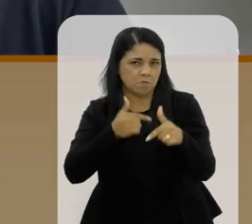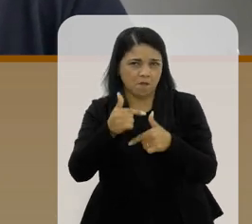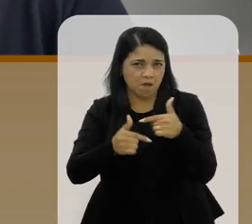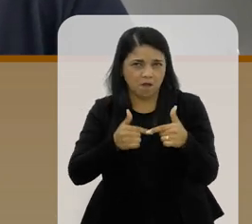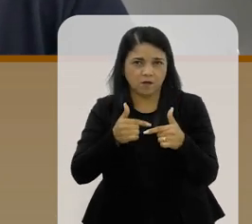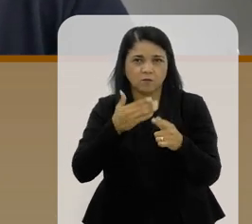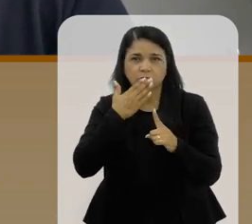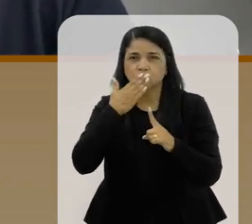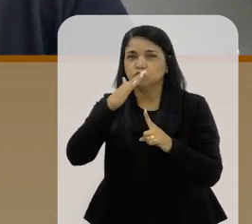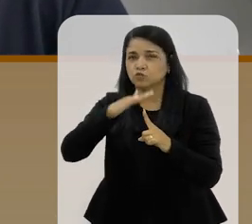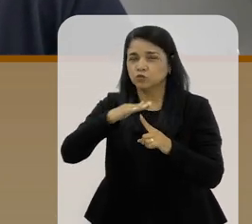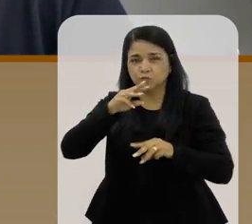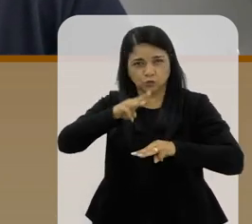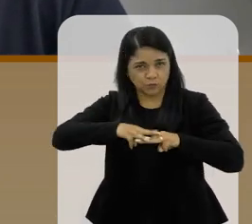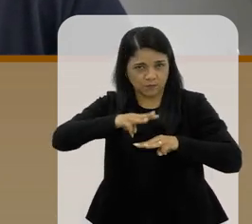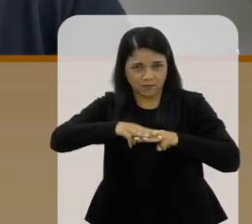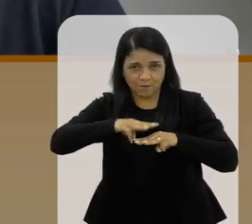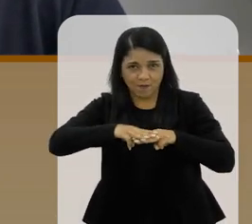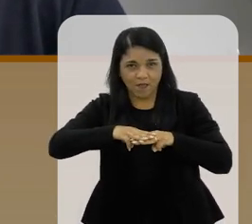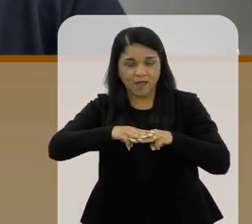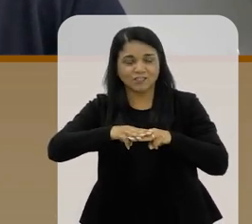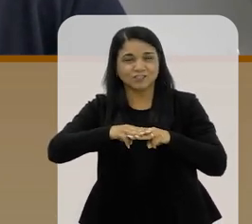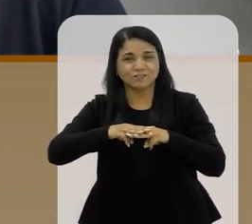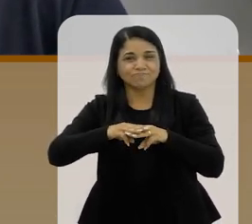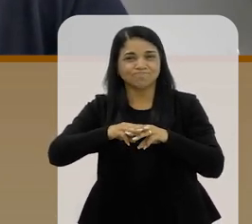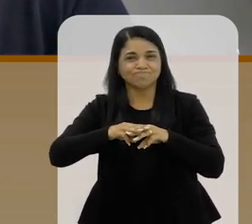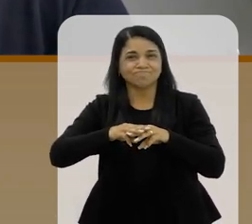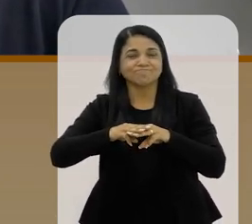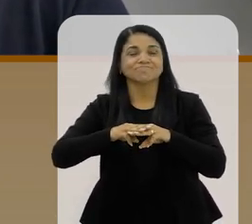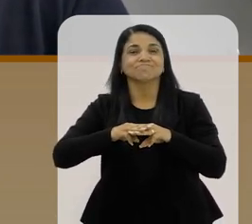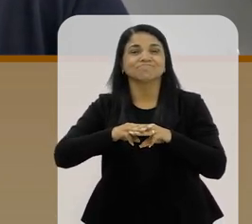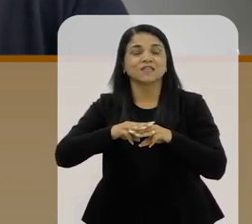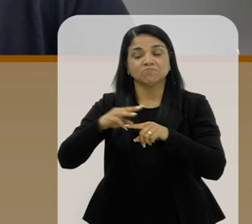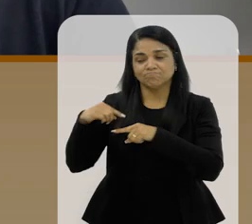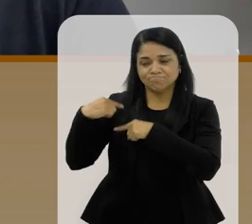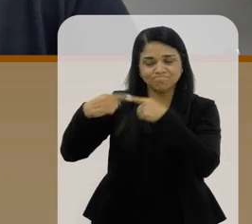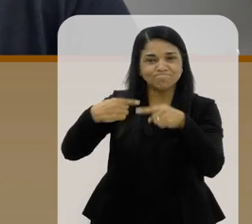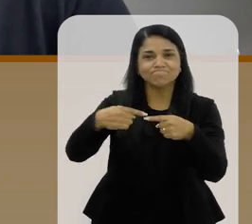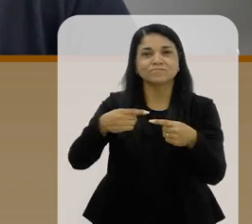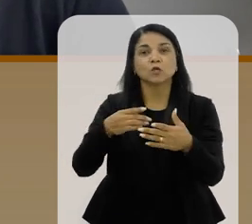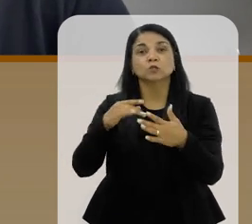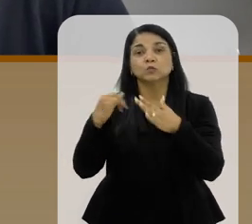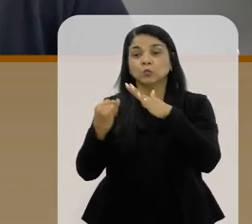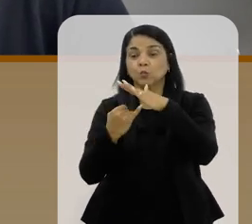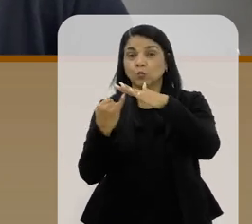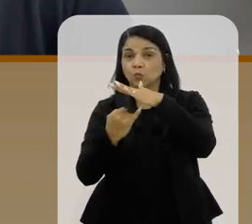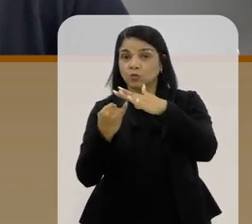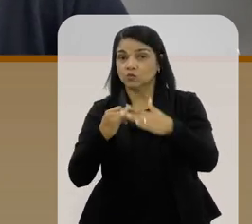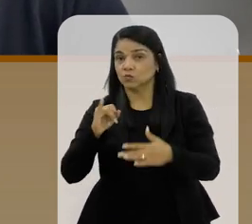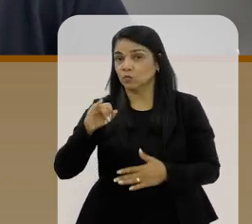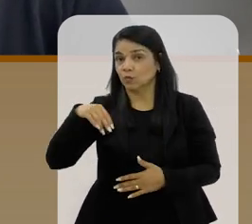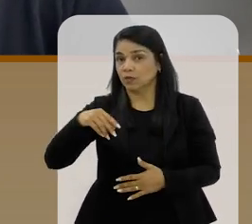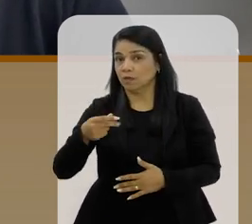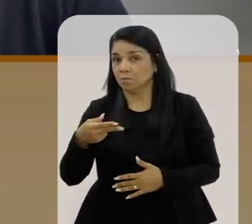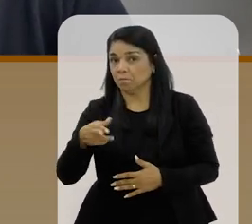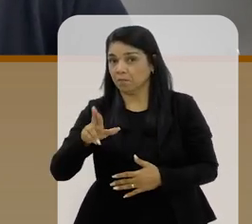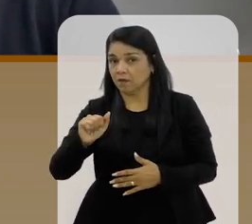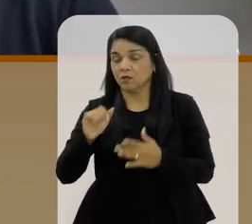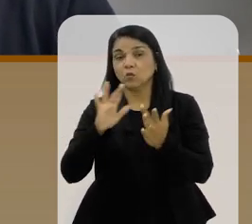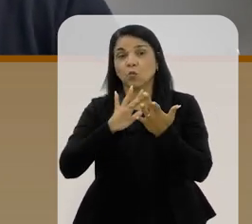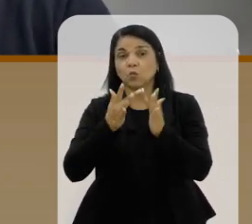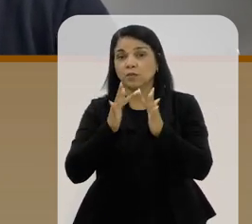até hoje, meu estilo de fazer matemática até hoje foi herdado do IMPA e especialmente no contato que eu tive no